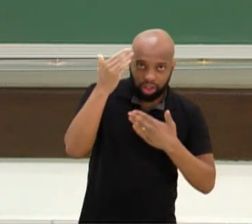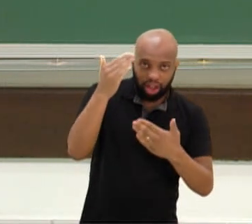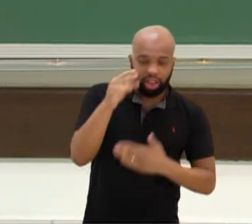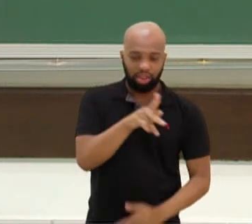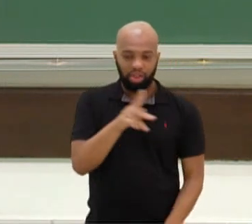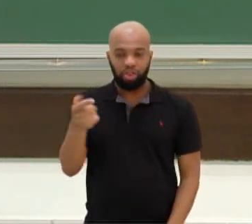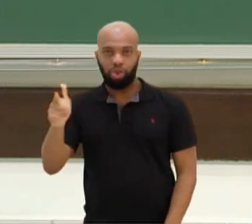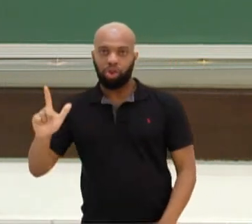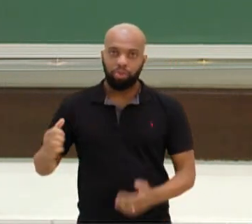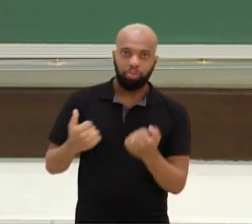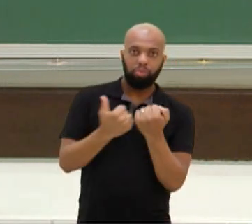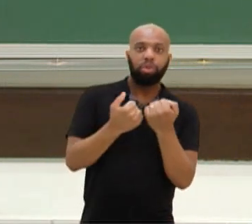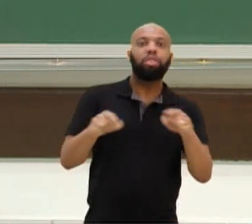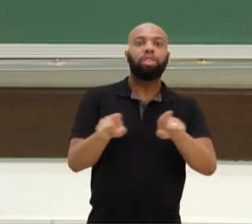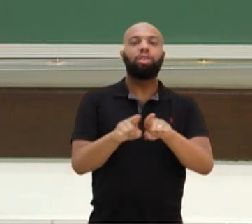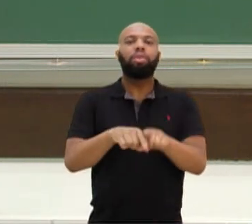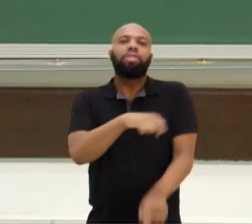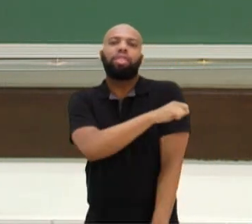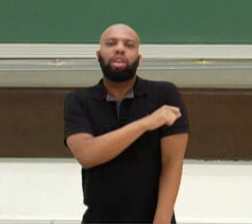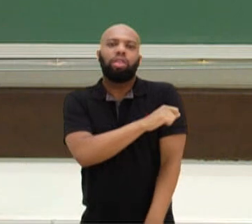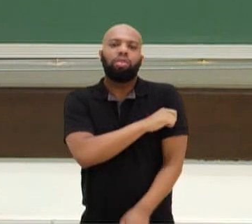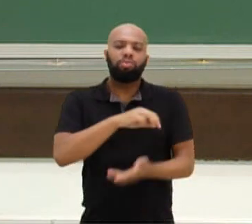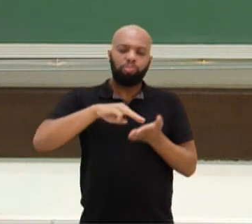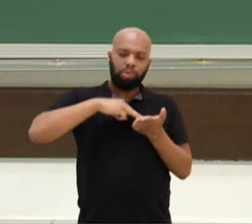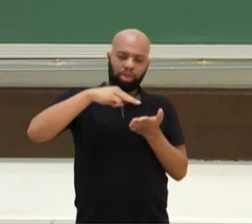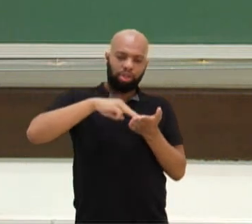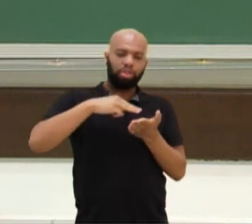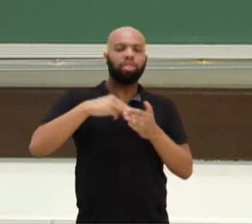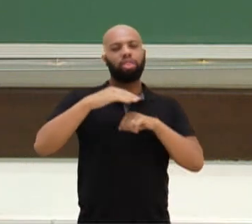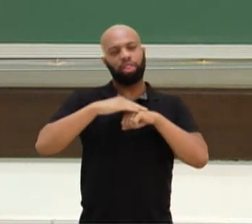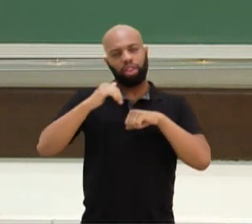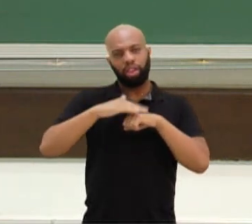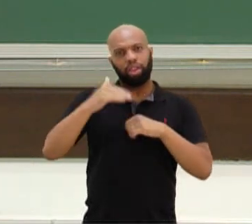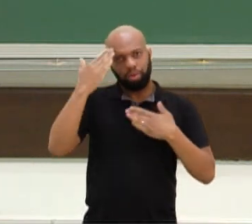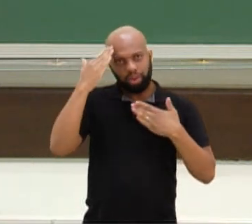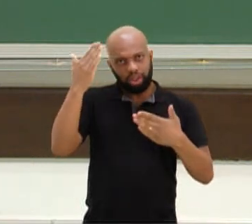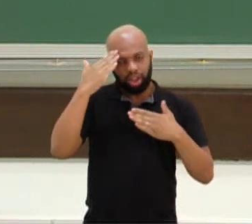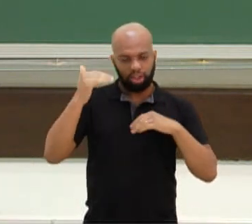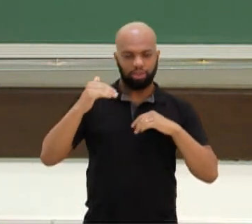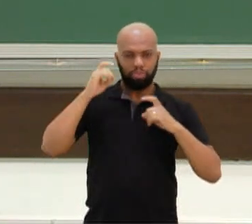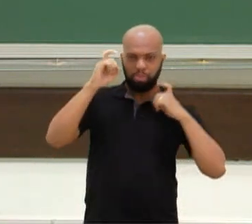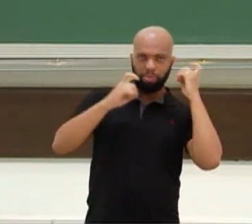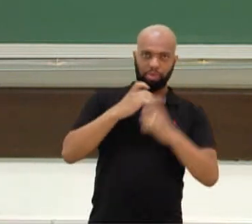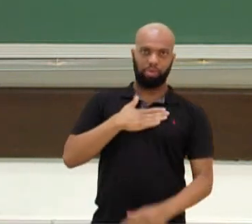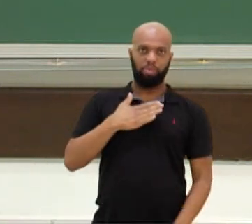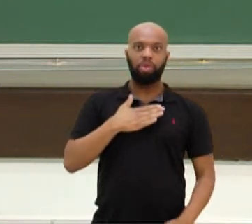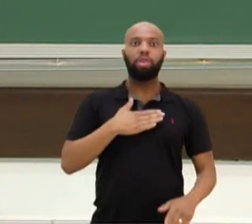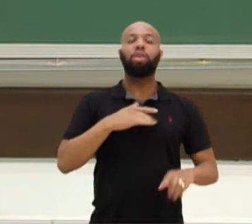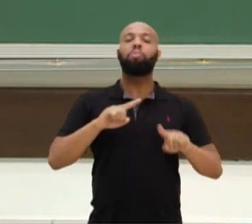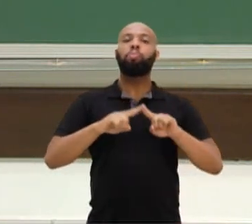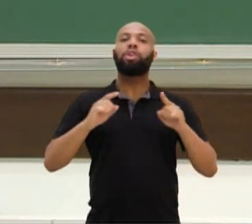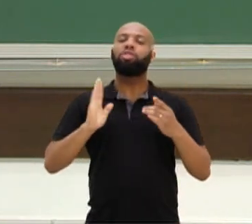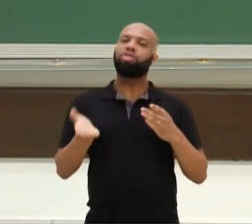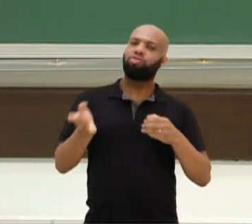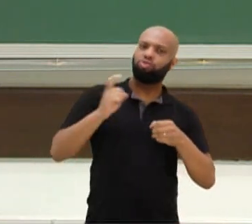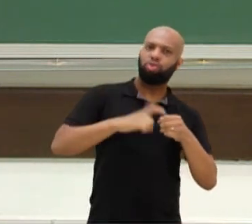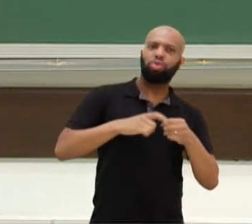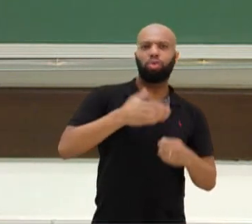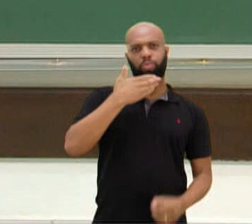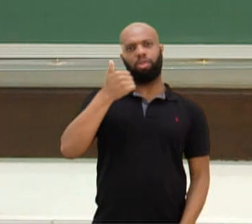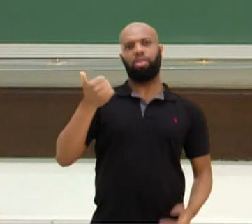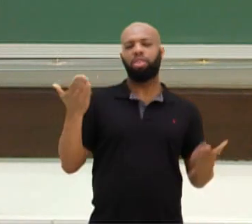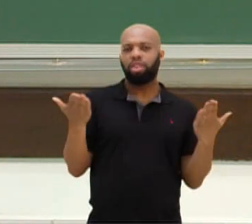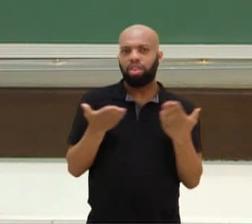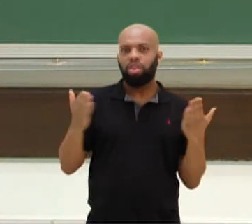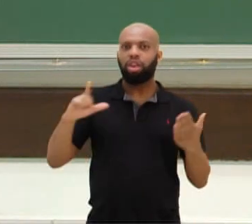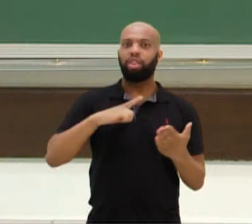Jefferson. Obrigada aos alunos que mandaram mensagem também. Fico bem feliz pelo carinho e pela preocupação, tá? Mas hoje a gente voltou, já estou melhor. Então, a gente vai ter uma